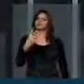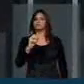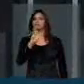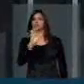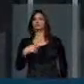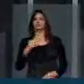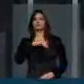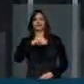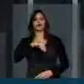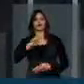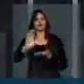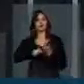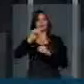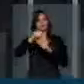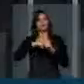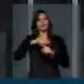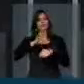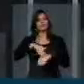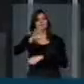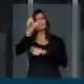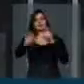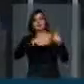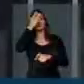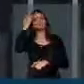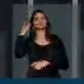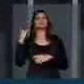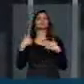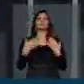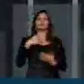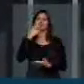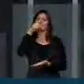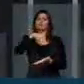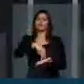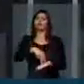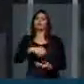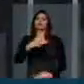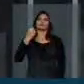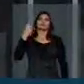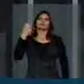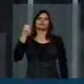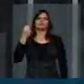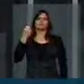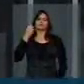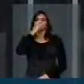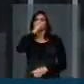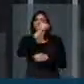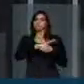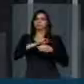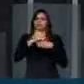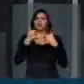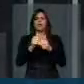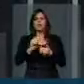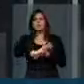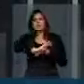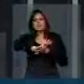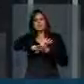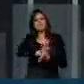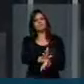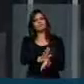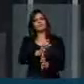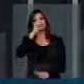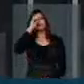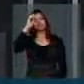do salário mensal para a maioria dos trabalhadores, de pé, 6 horas por dia, é uma humilhação